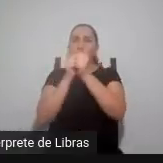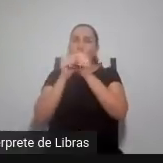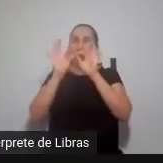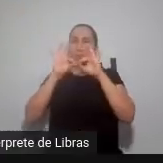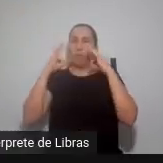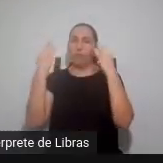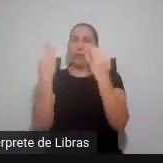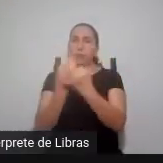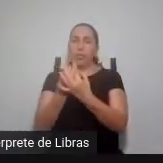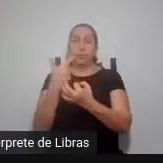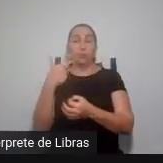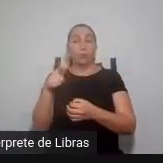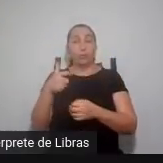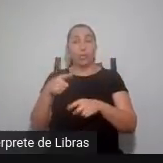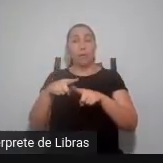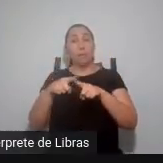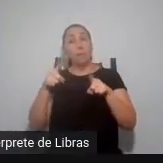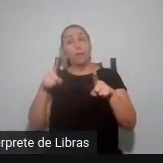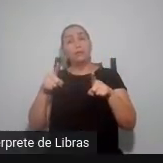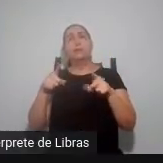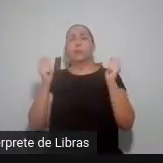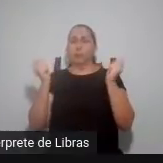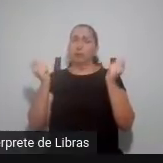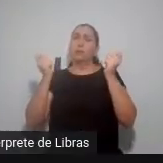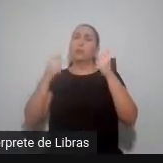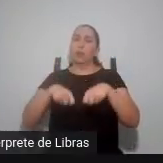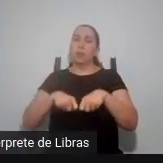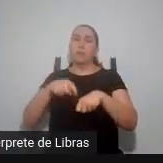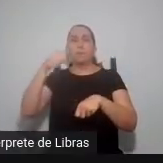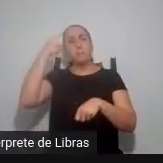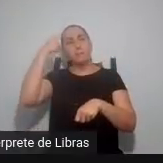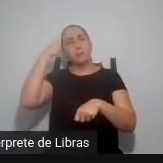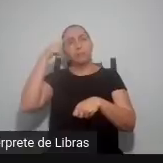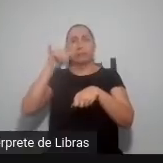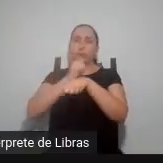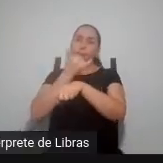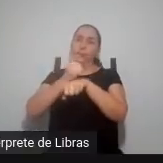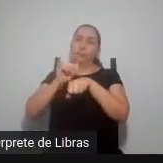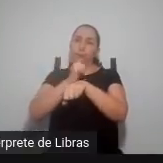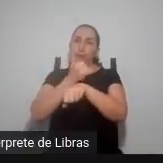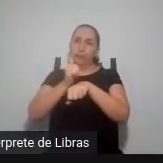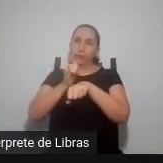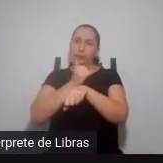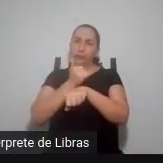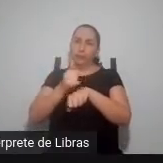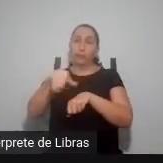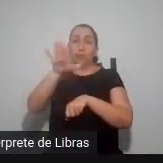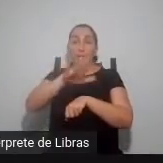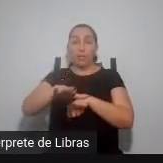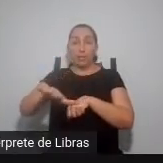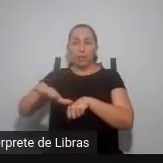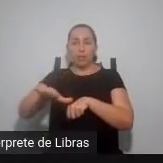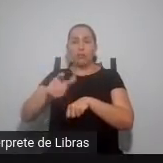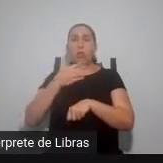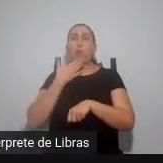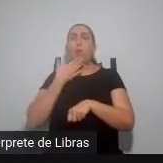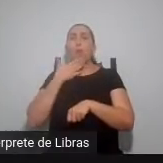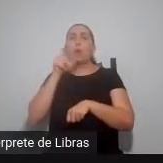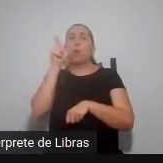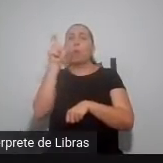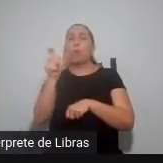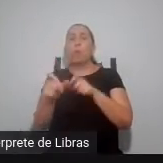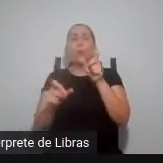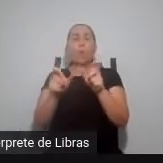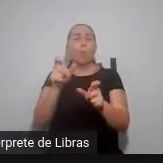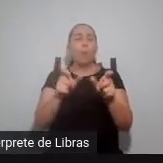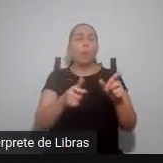pensar estratégias, gente, a gente precisa o tempo inteiro pensar que criança eu tenho. Ah, não deu tempo de conhecer o meu